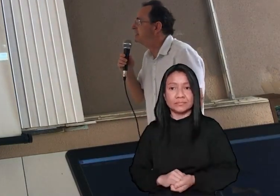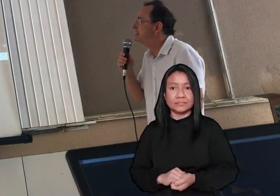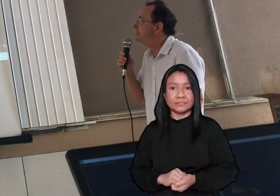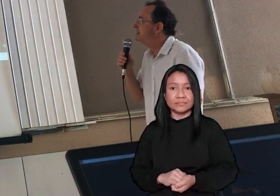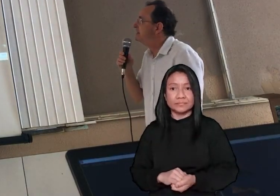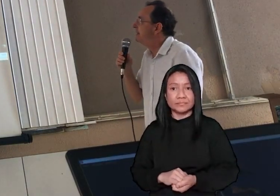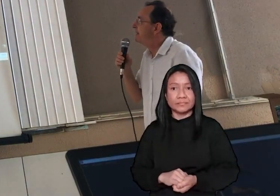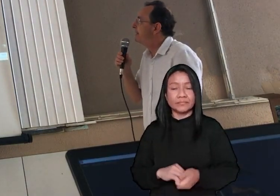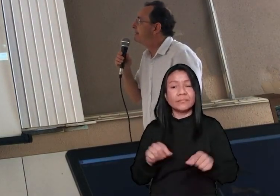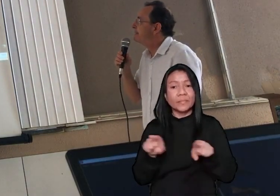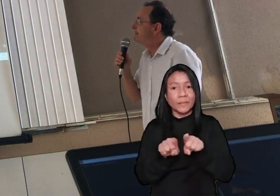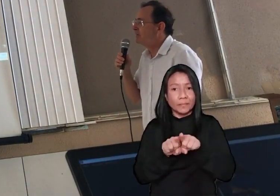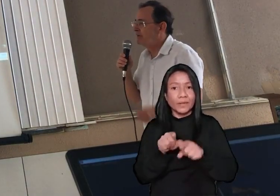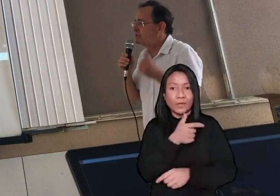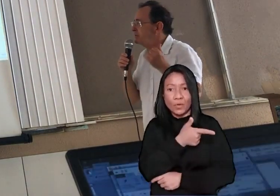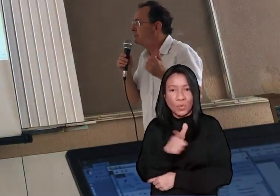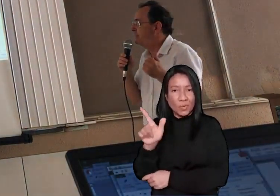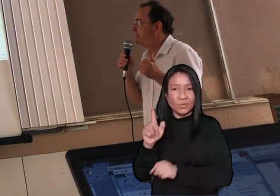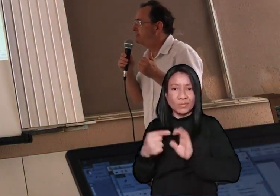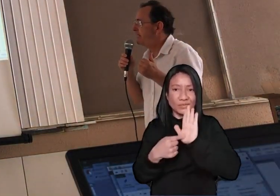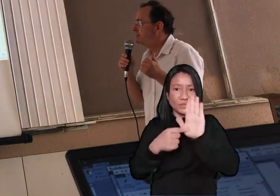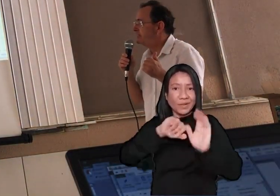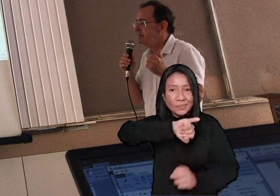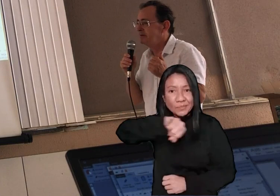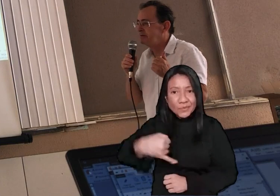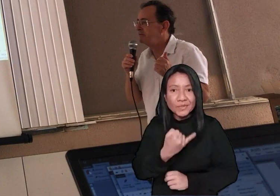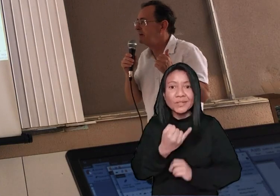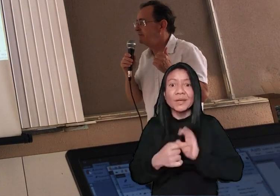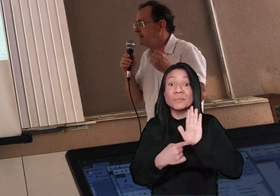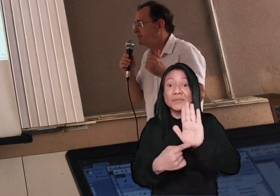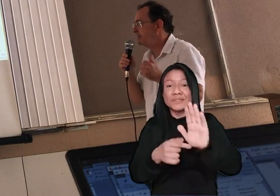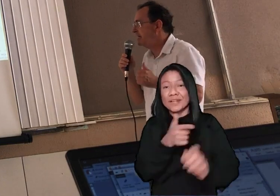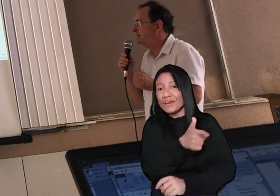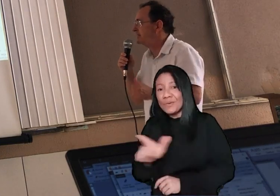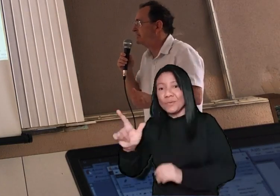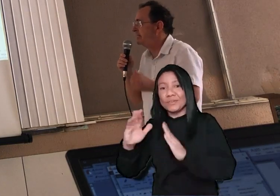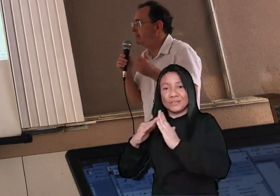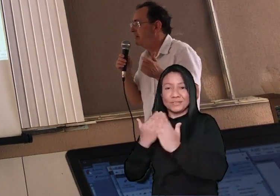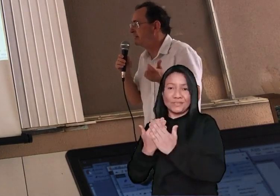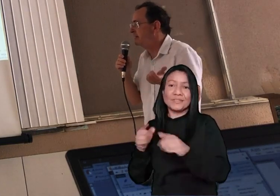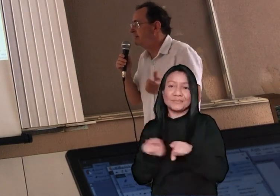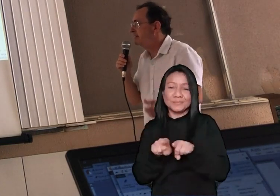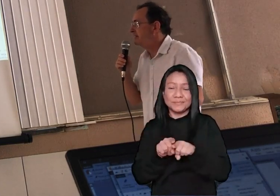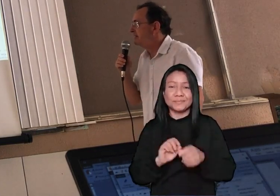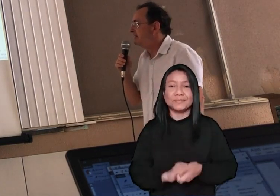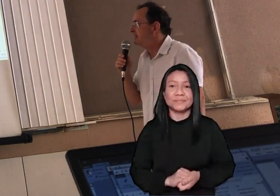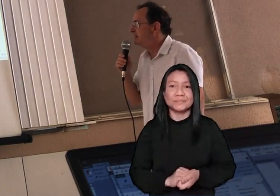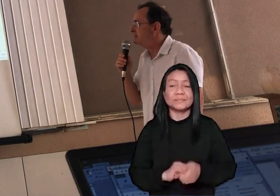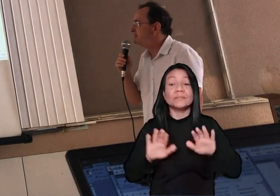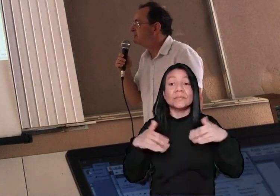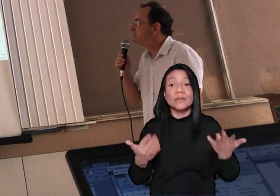escola. Então veja, o Frei Deodato recebeu várias homenagens, né, na rua.